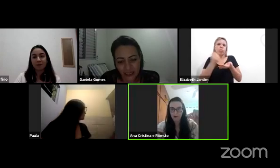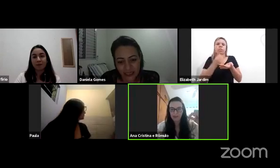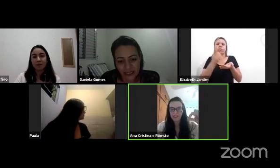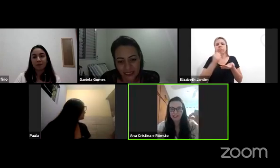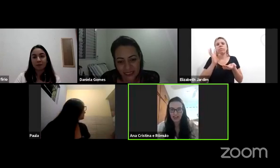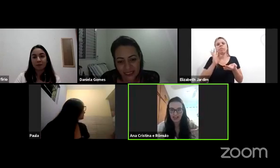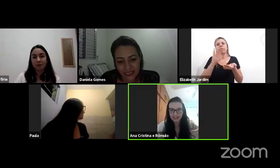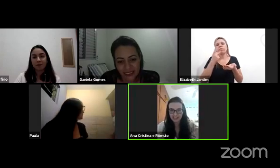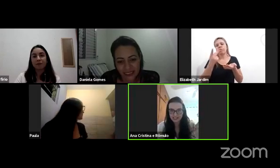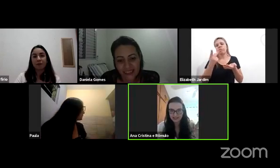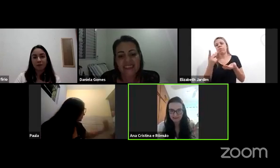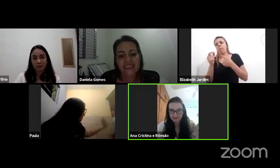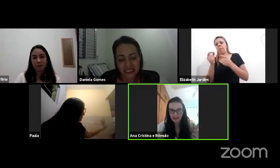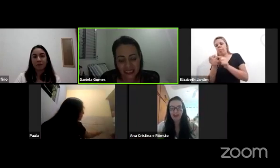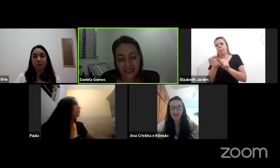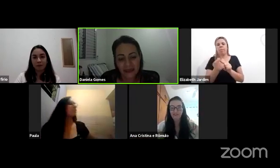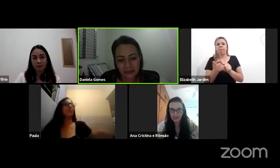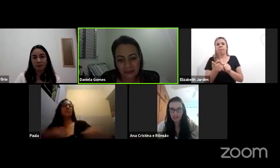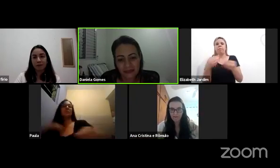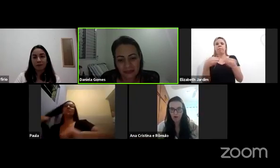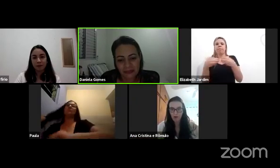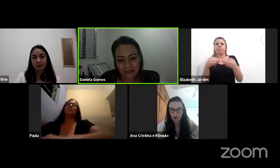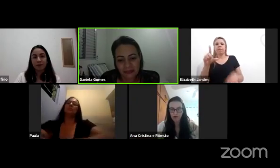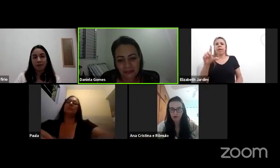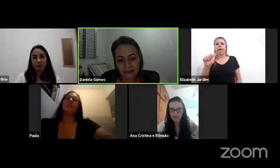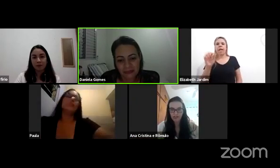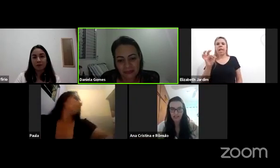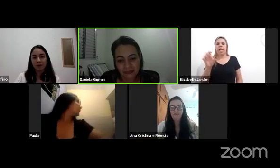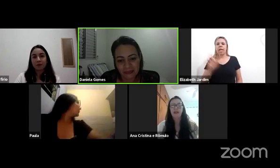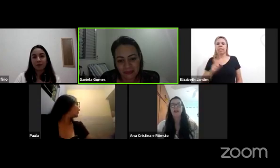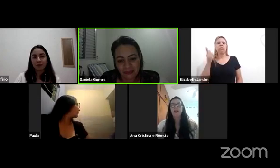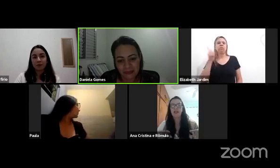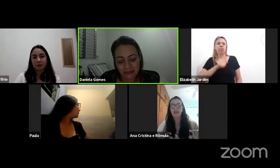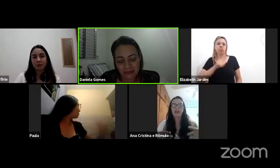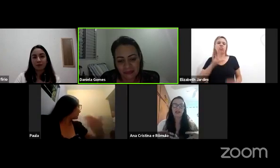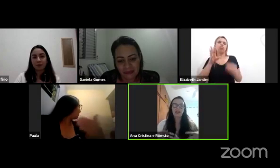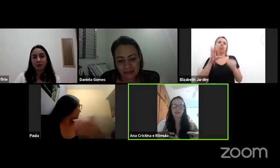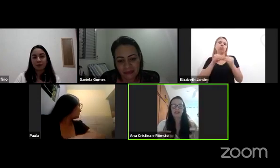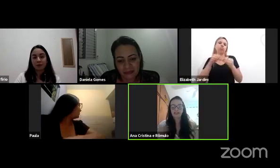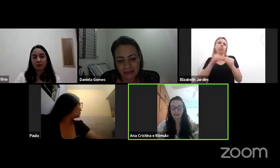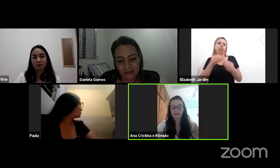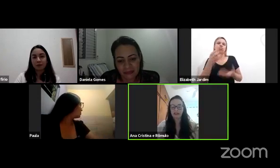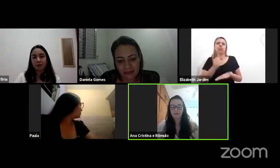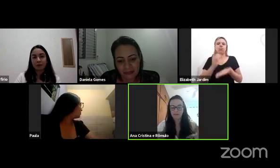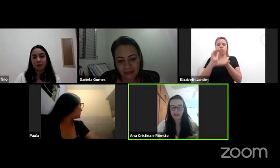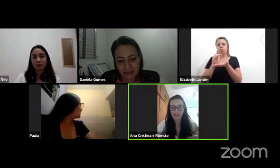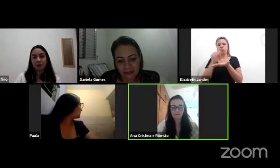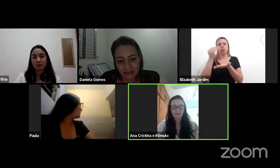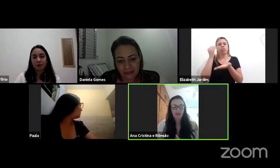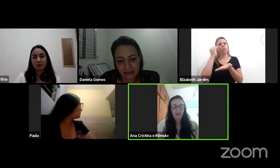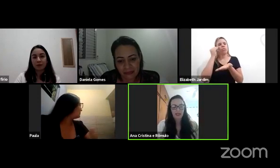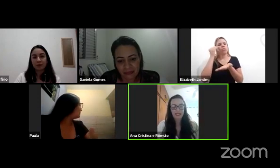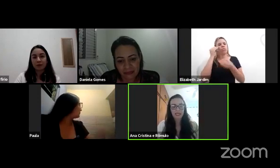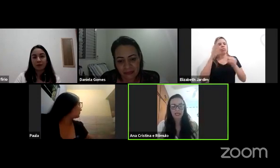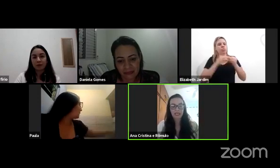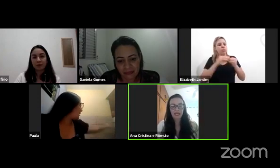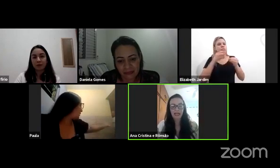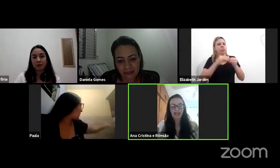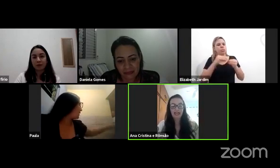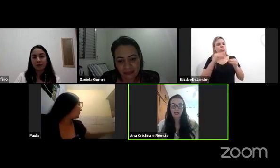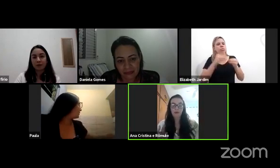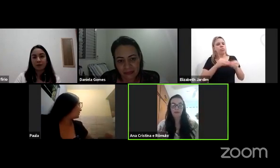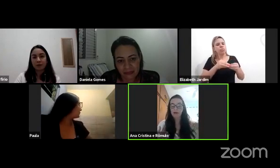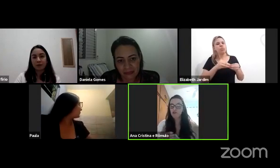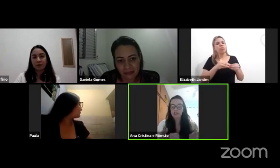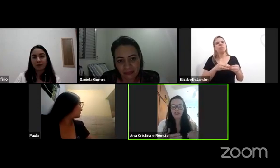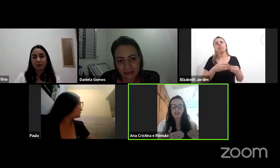com a pontinha de látex. Uhum. Aí foi que ele pegou um pouco a chuquinha e eu tentando, né, amamentar. E